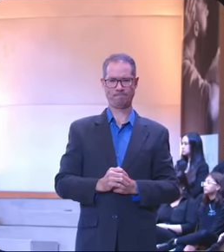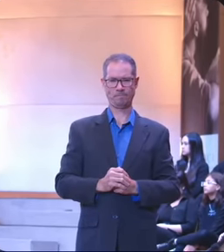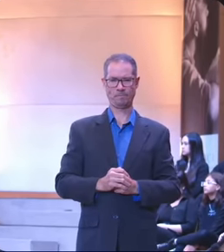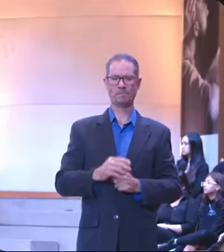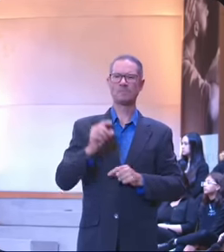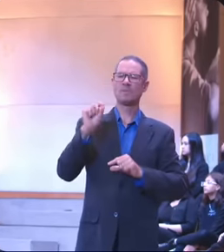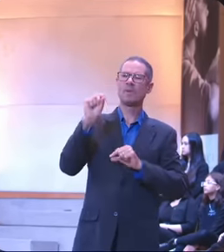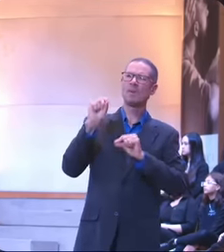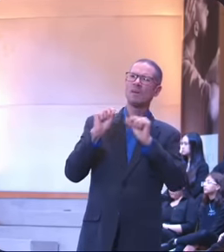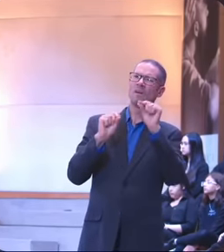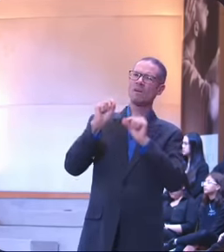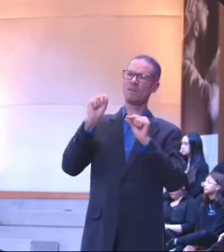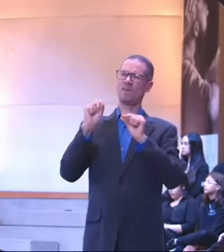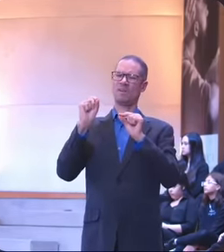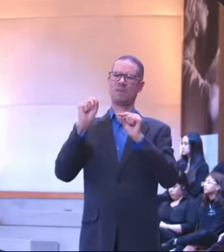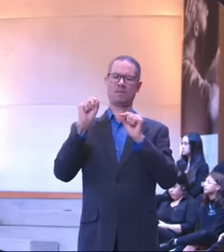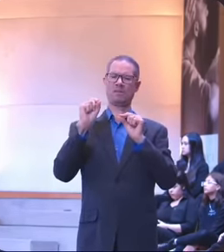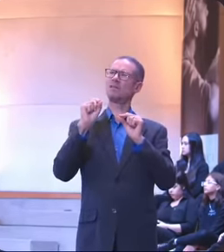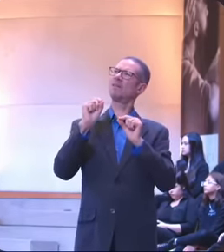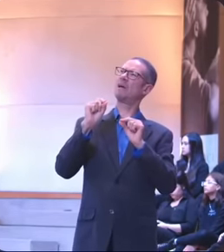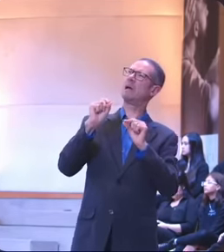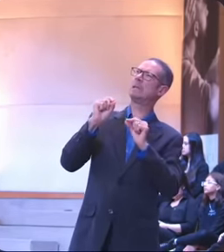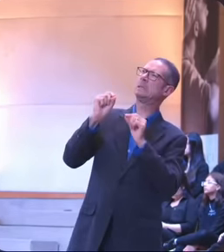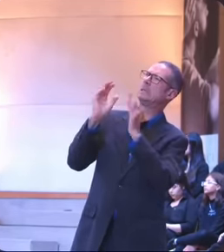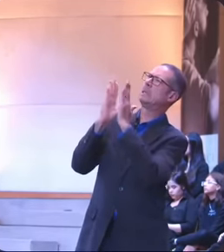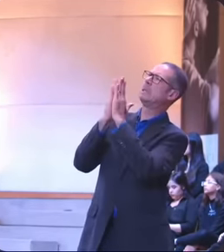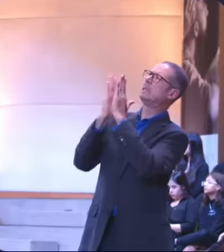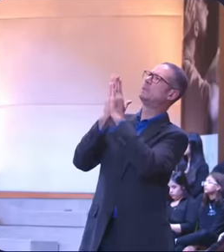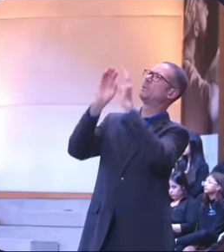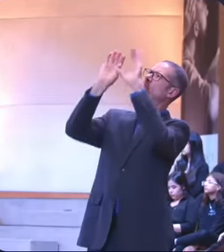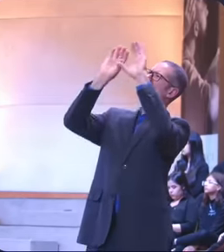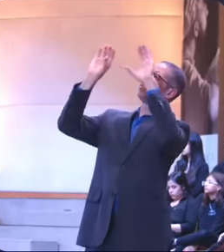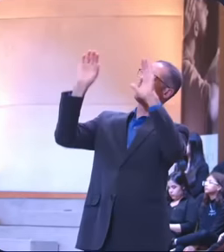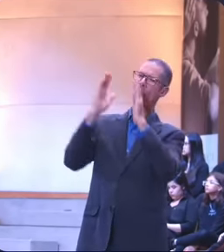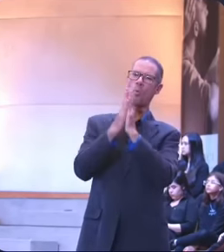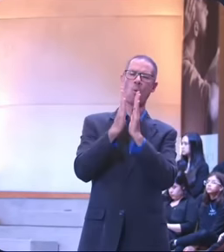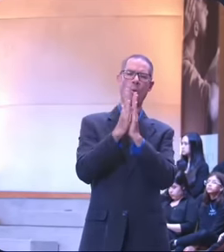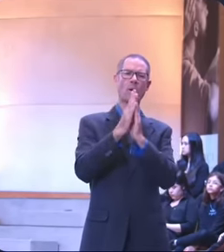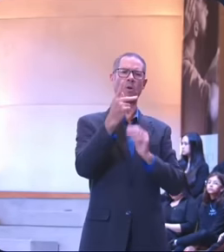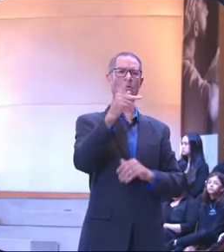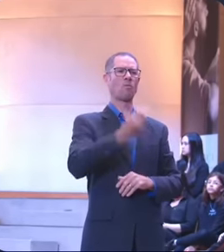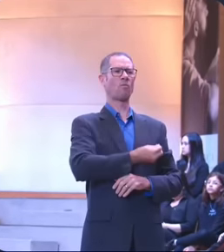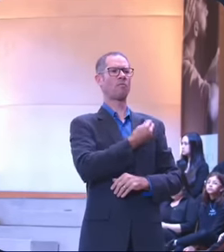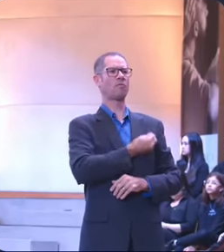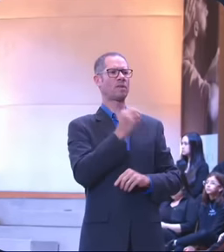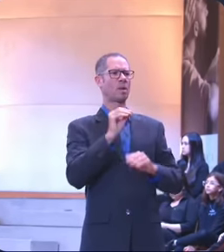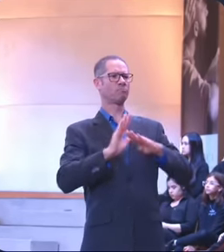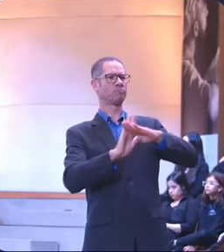Quem é que está batendo na porta do céu a seu favor?